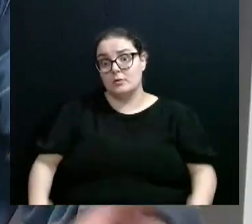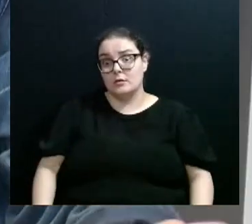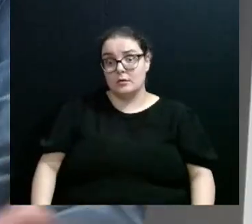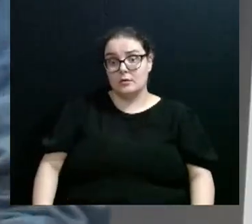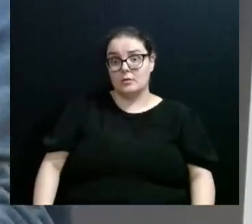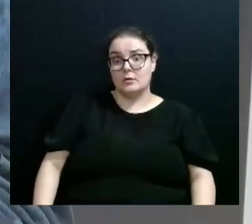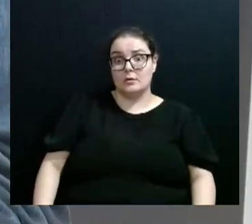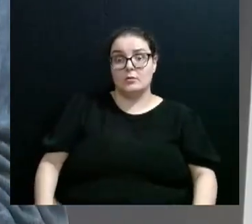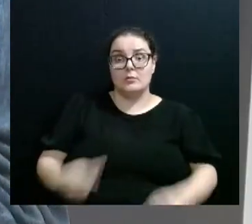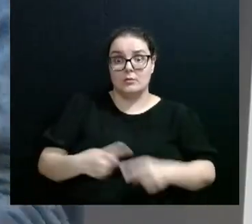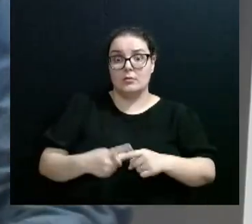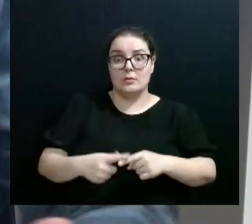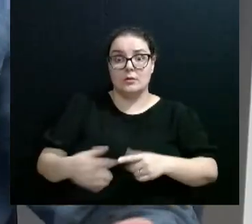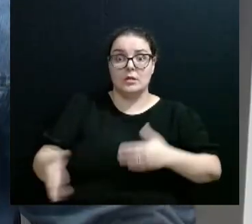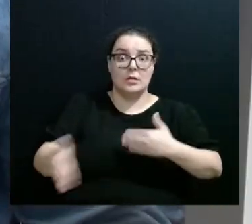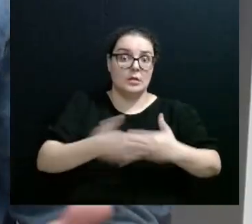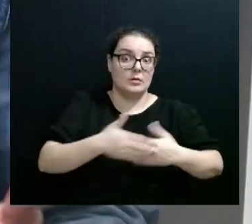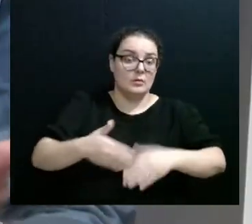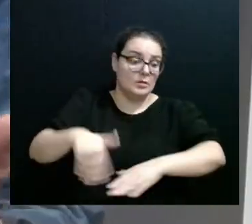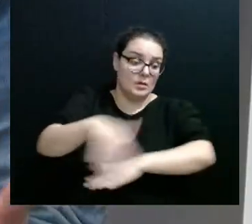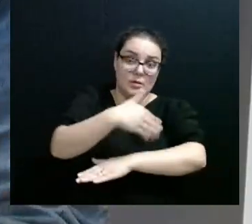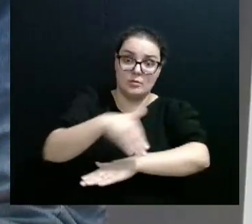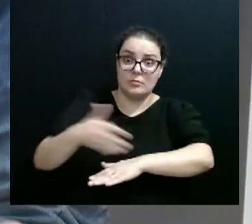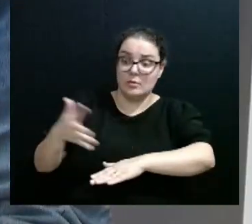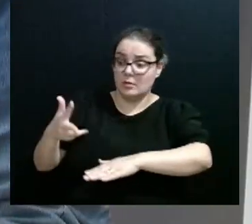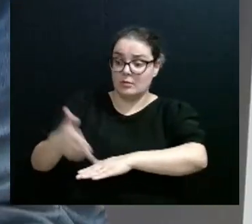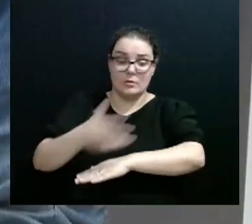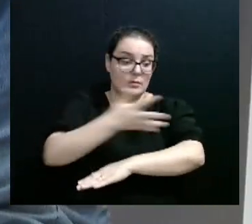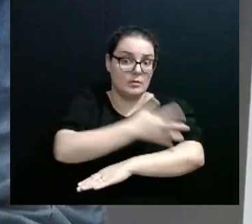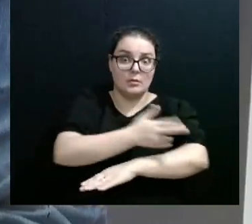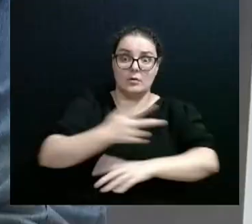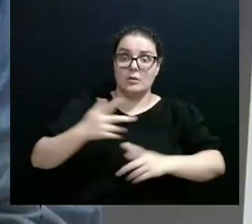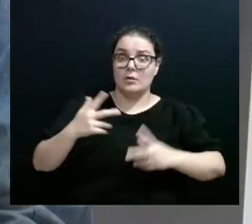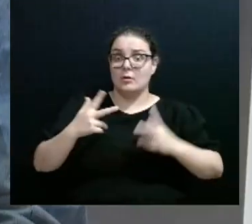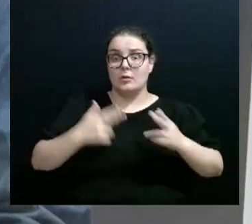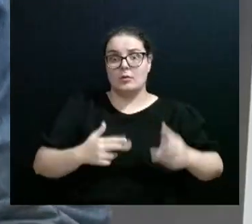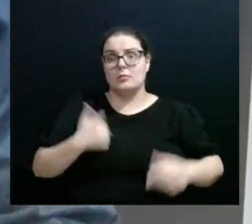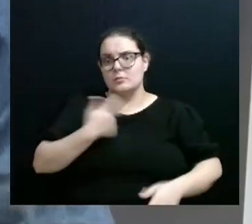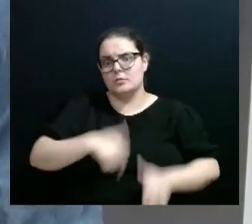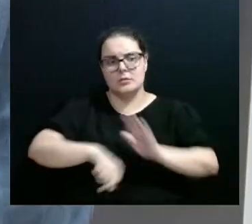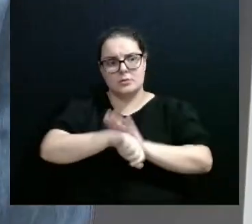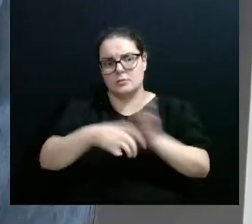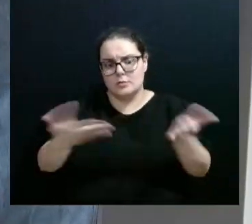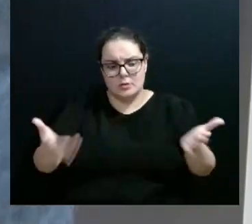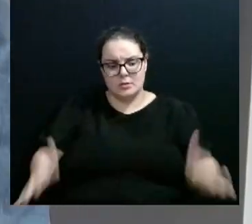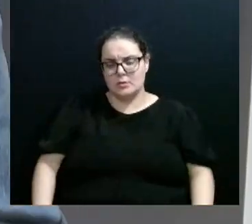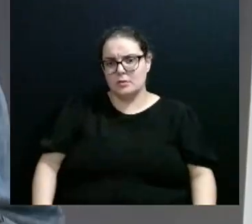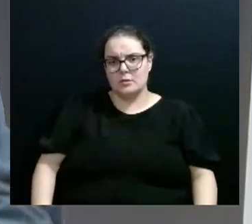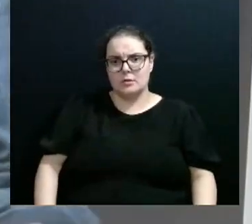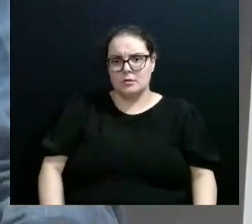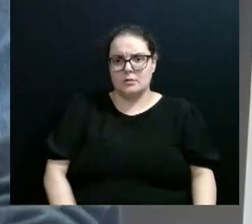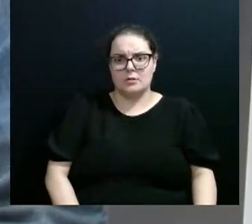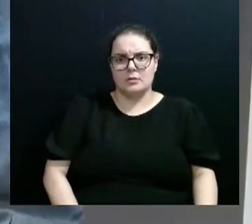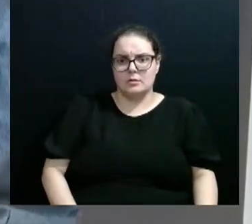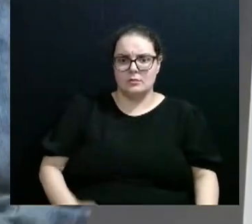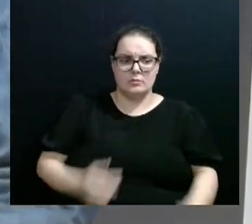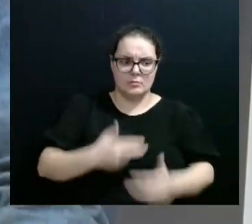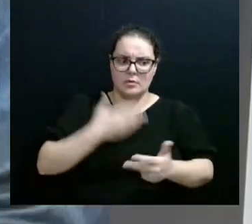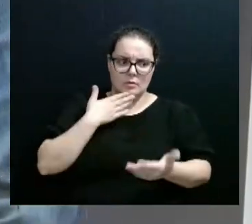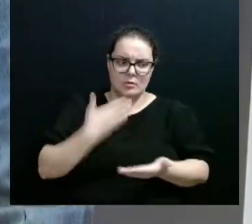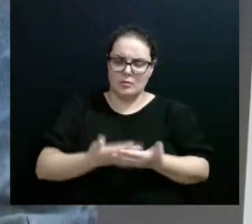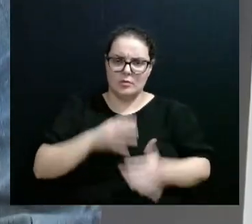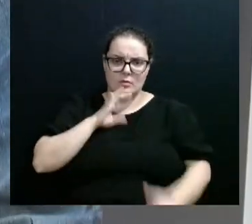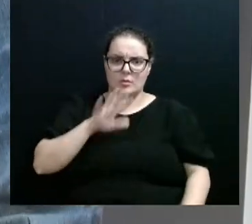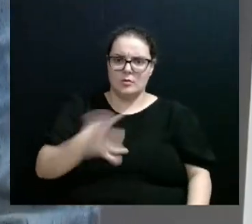dois lados, ninguém entrava, ninguém saía, como se tivesse a caça de criminosos, né? Uma coisa chocante, veio parar no gabinete do prefeito